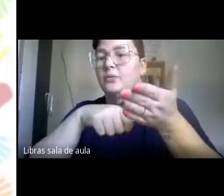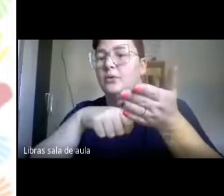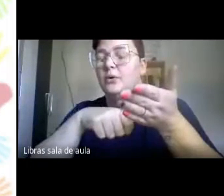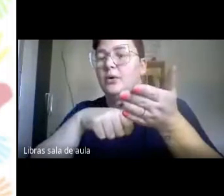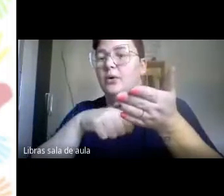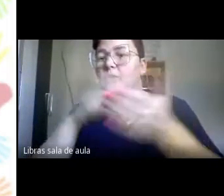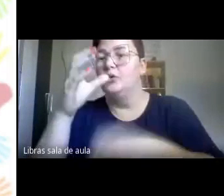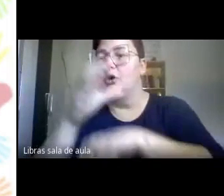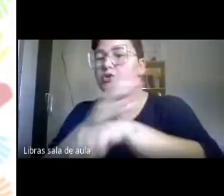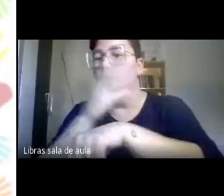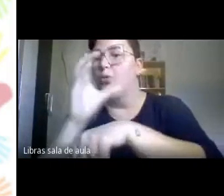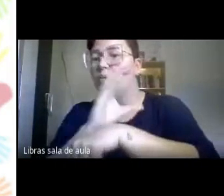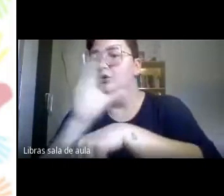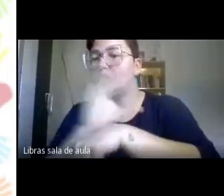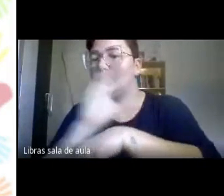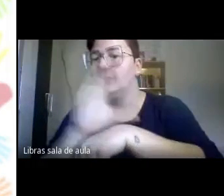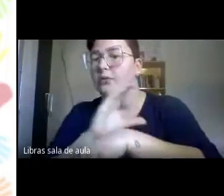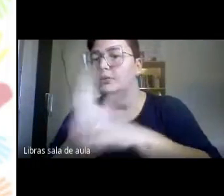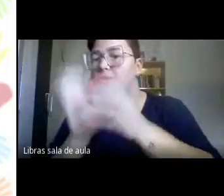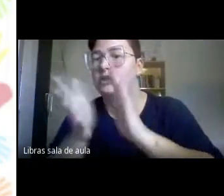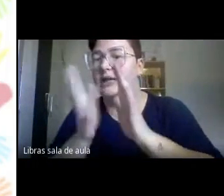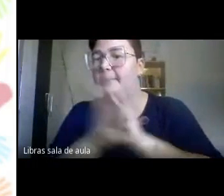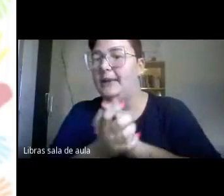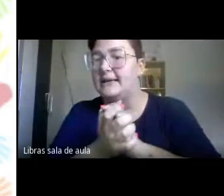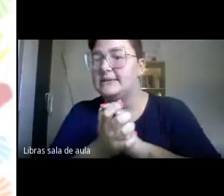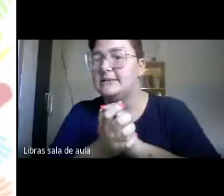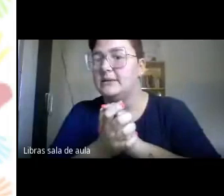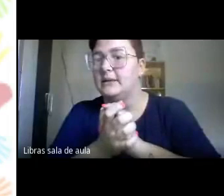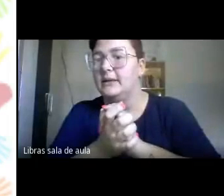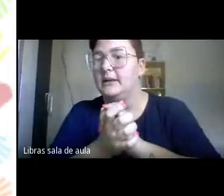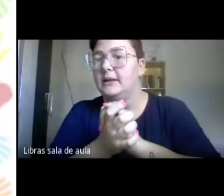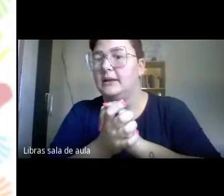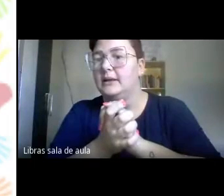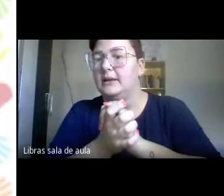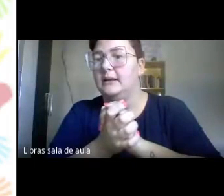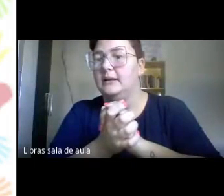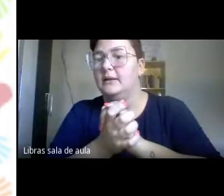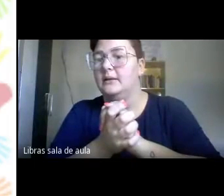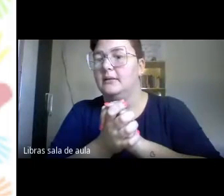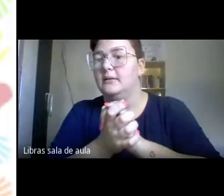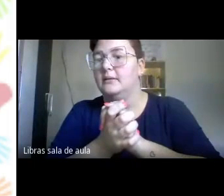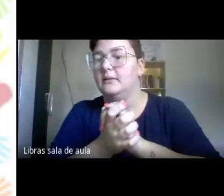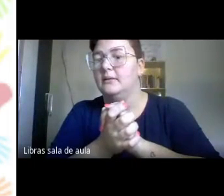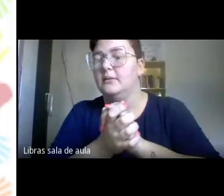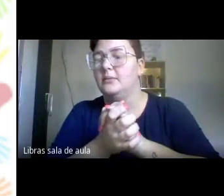inscreveram no nosso curso de Libras.